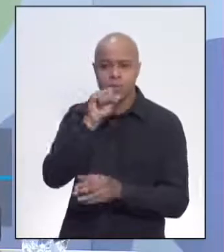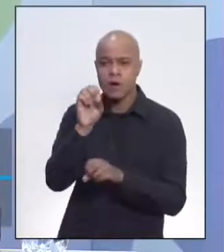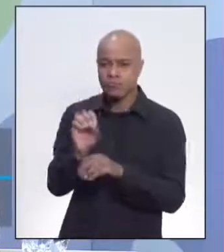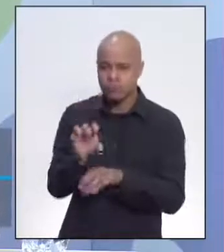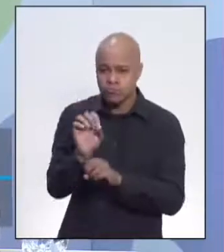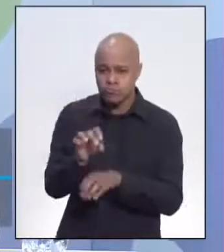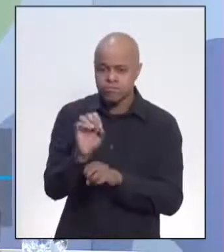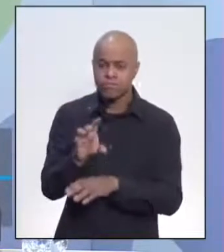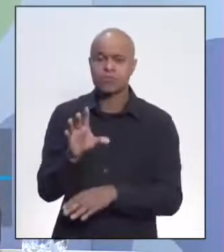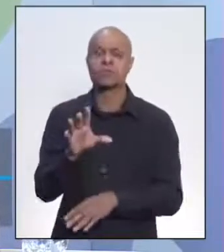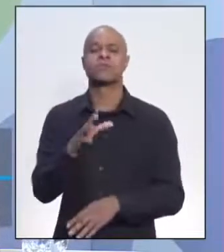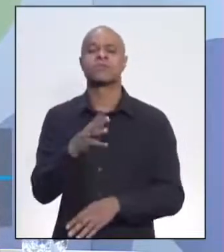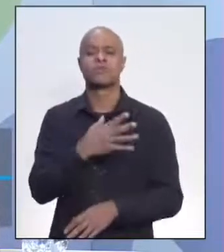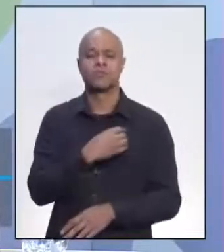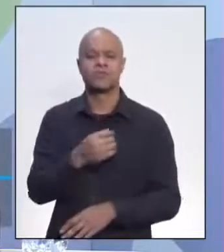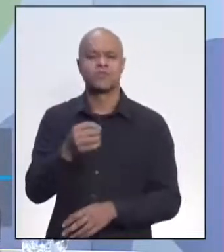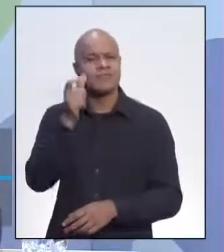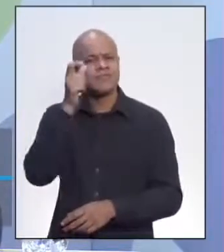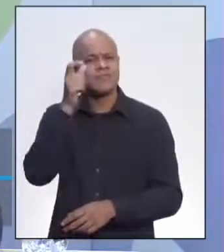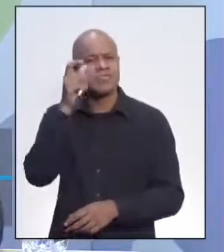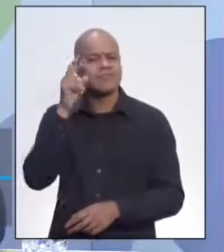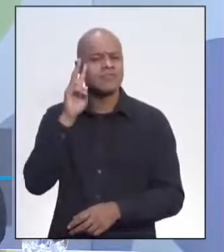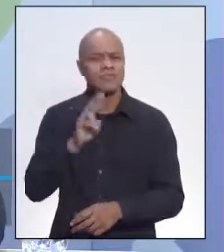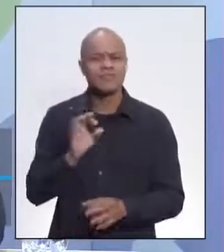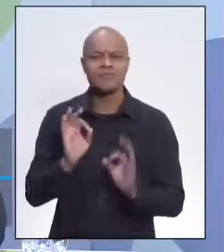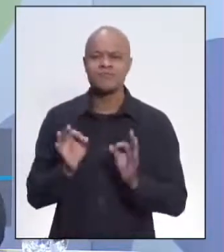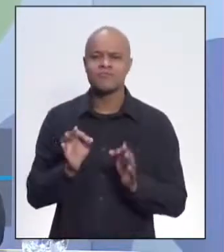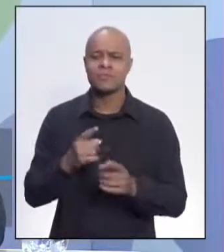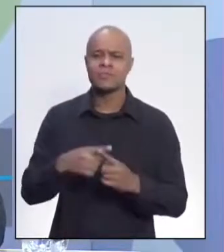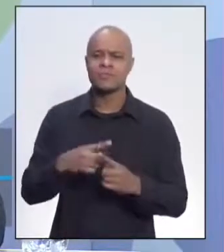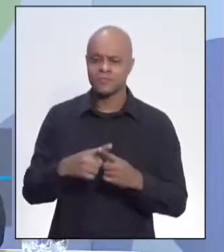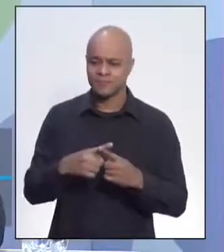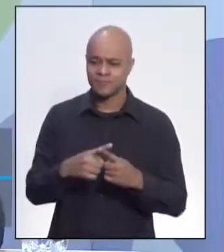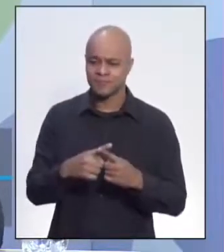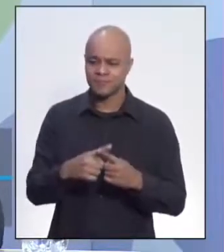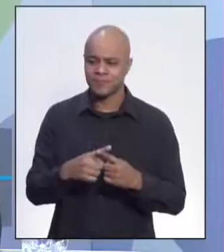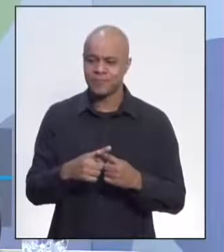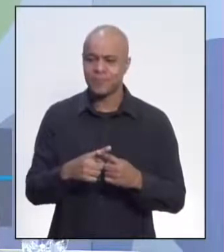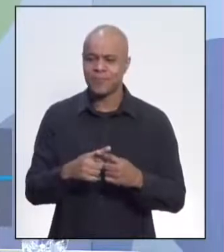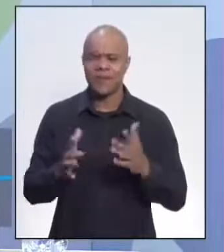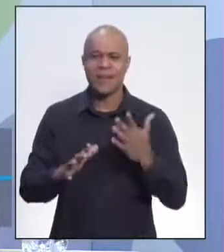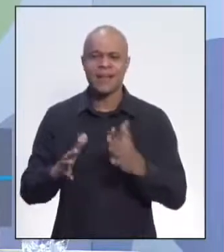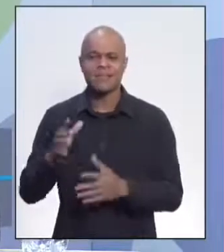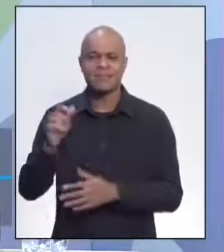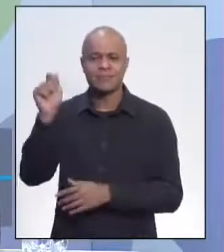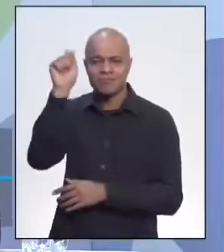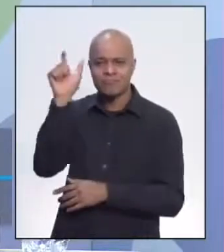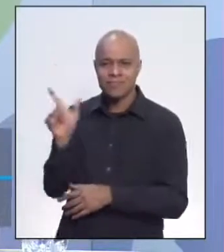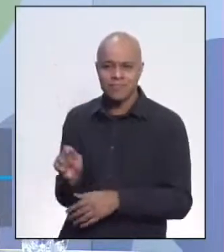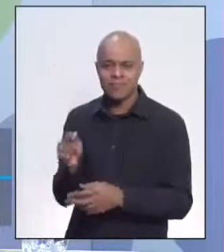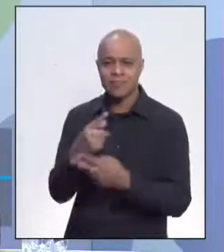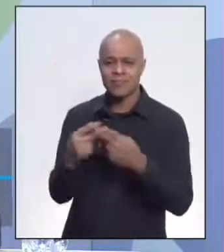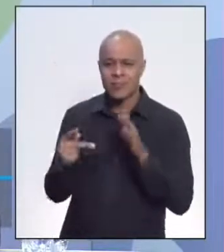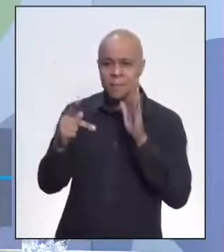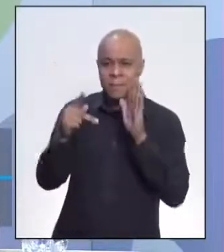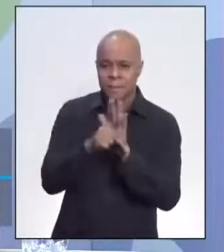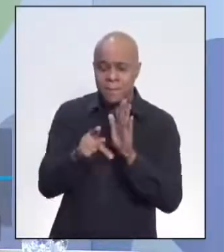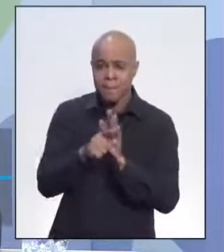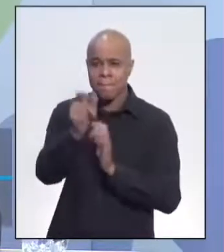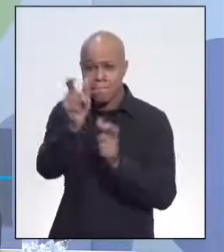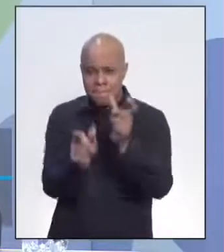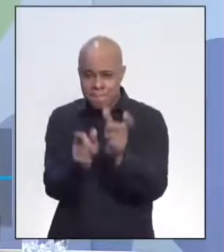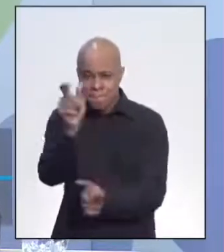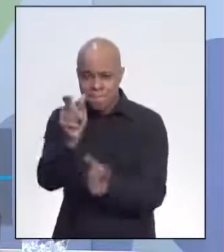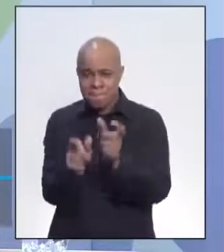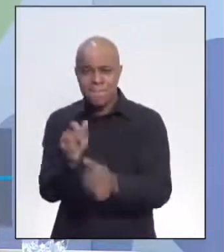coisa bem interessante é que além dessa questão, a sonoridade africana aí é muito presente, ela é muito marcada,